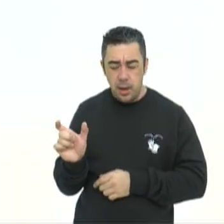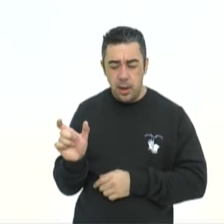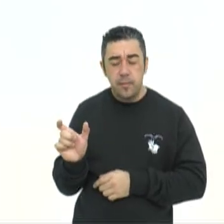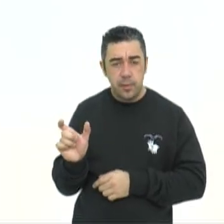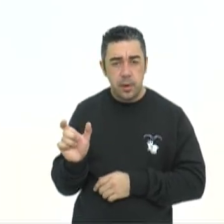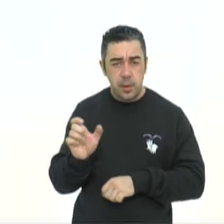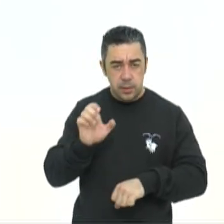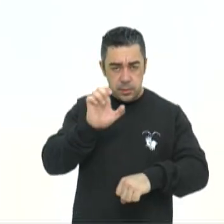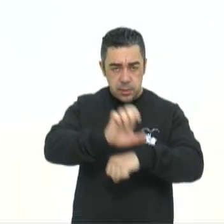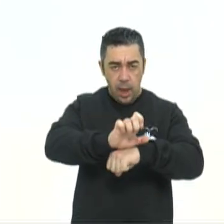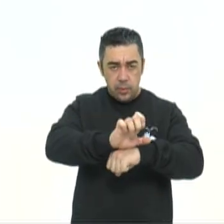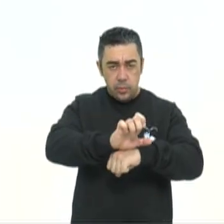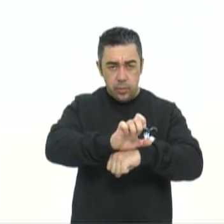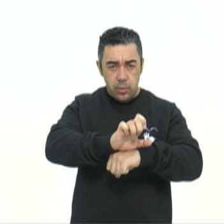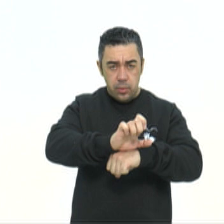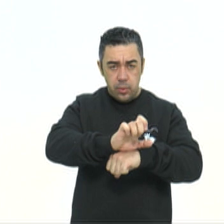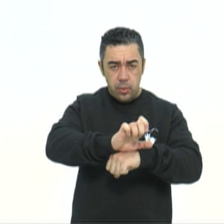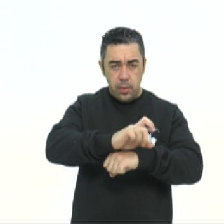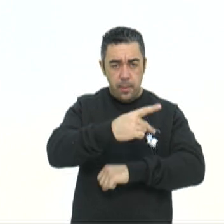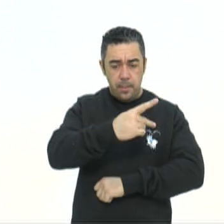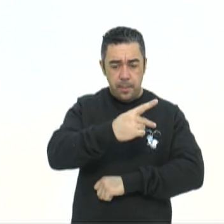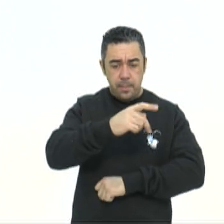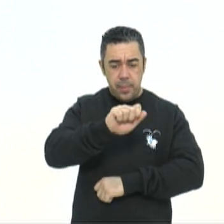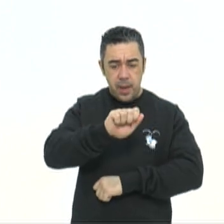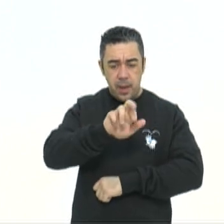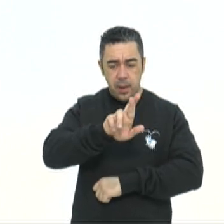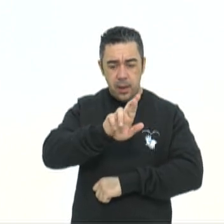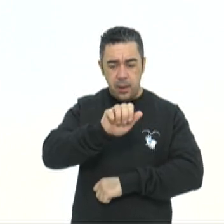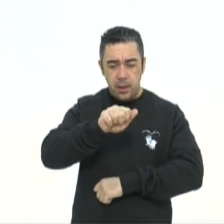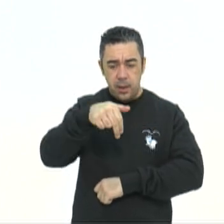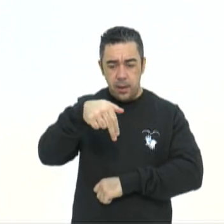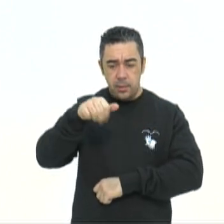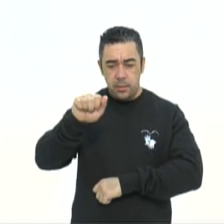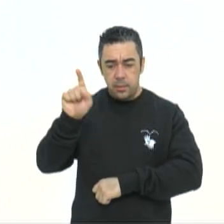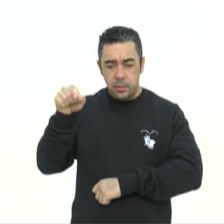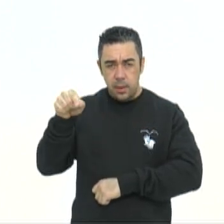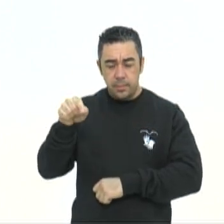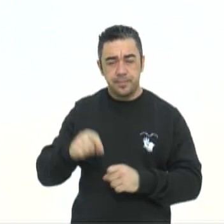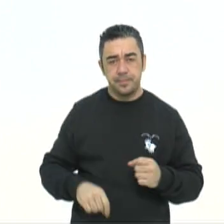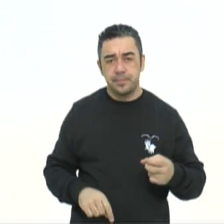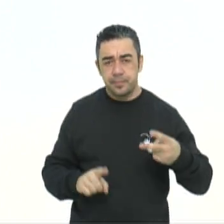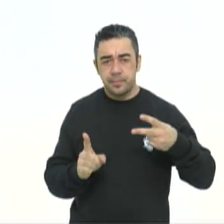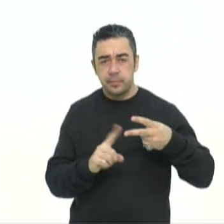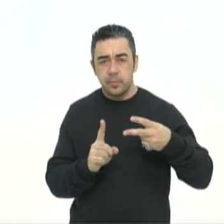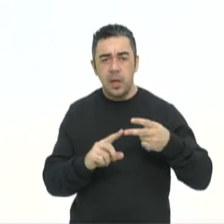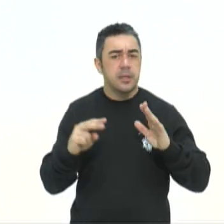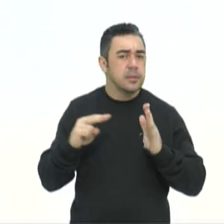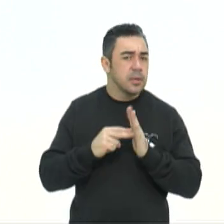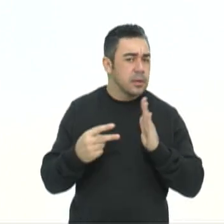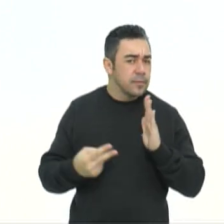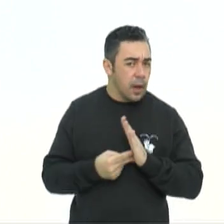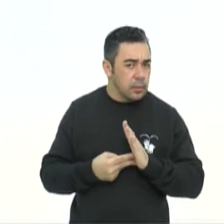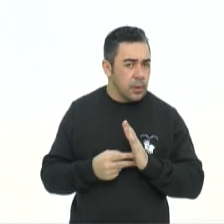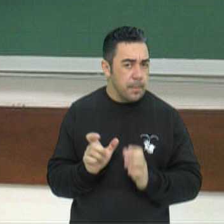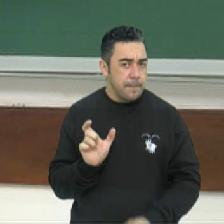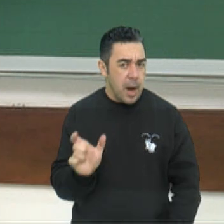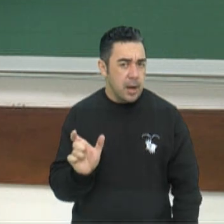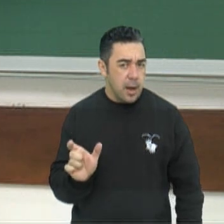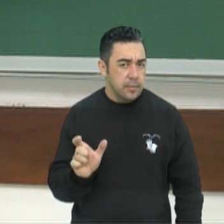nosso estado? E a outra pergunta, e o significado da palavra Paraná, você